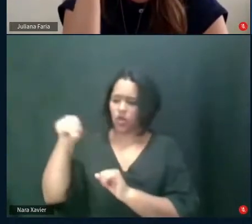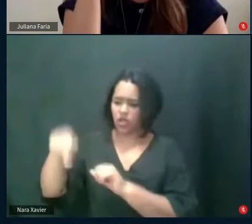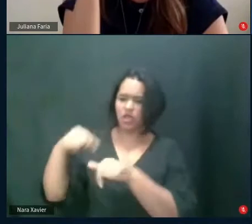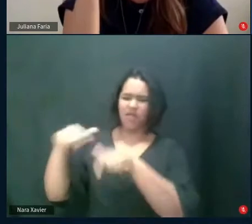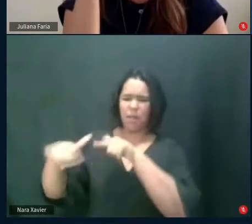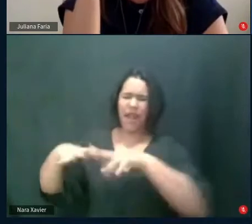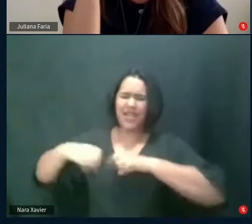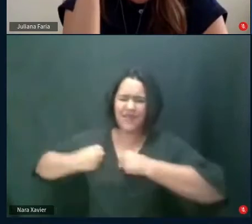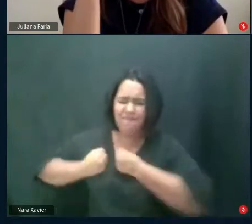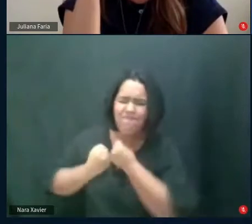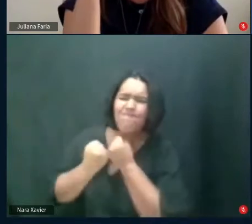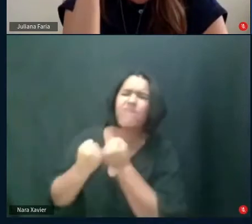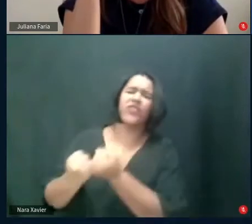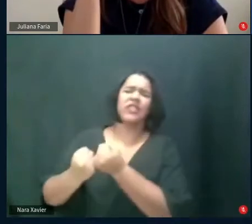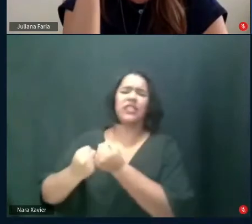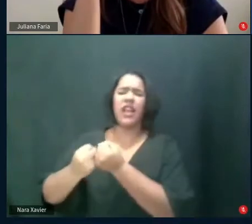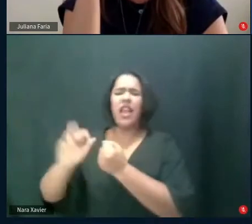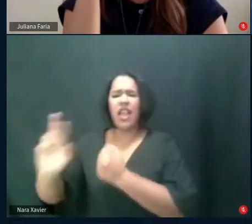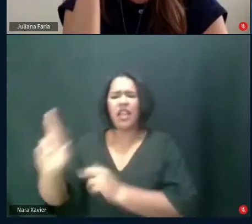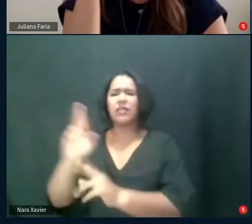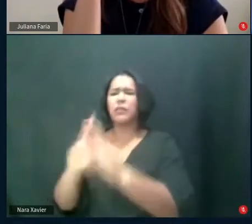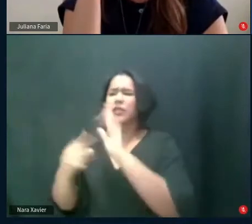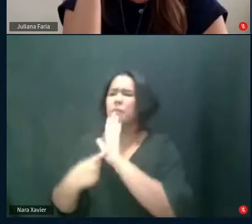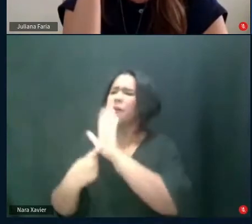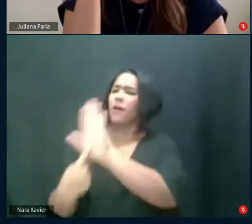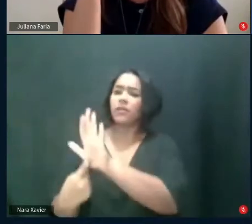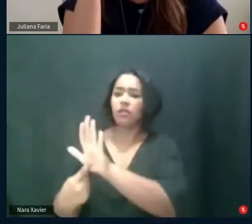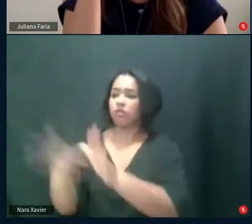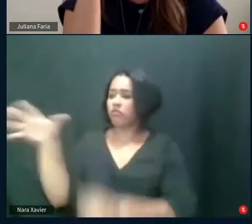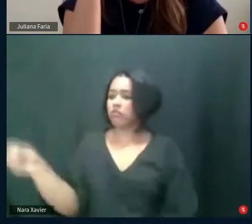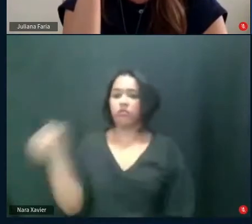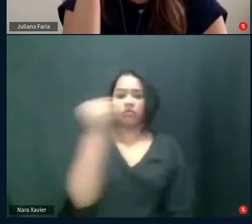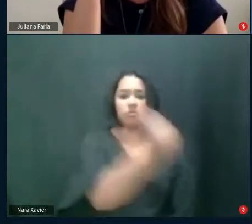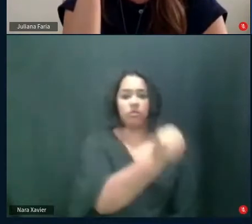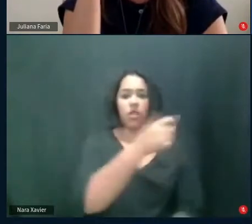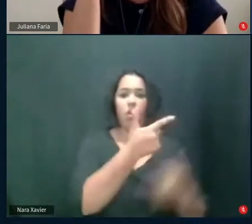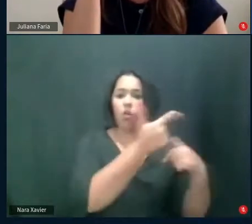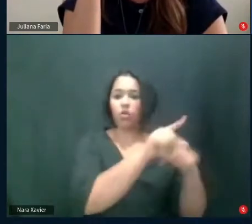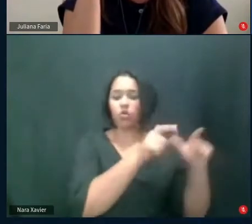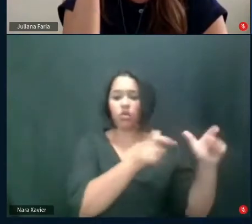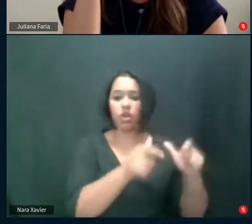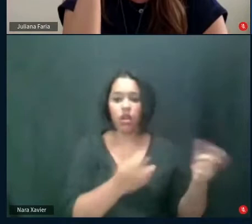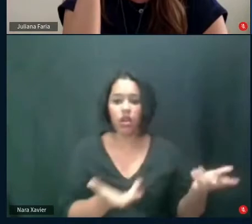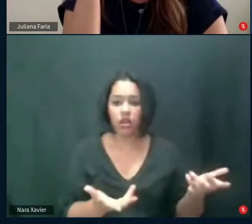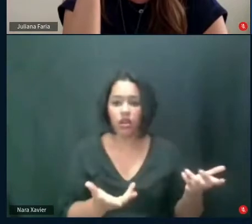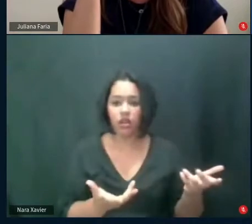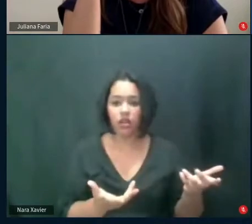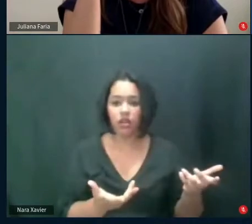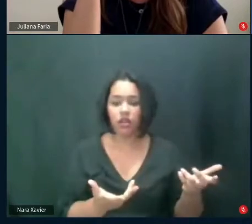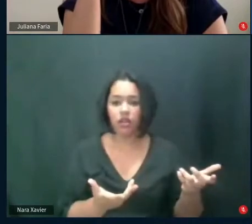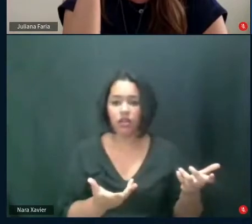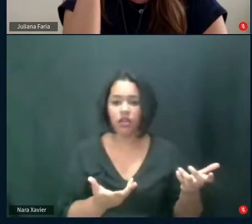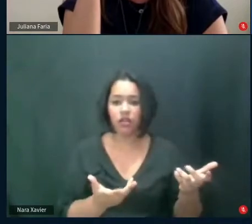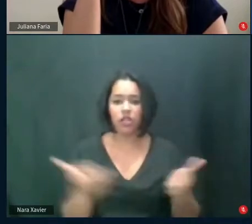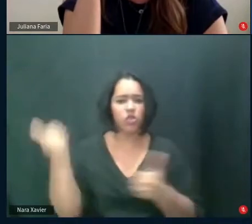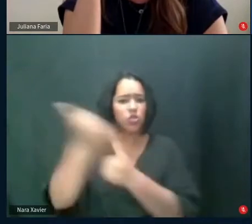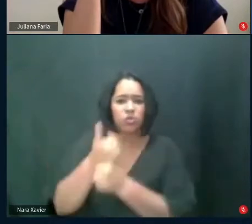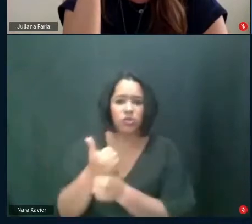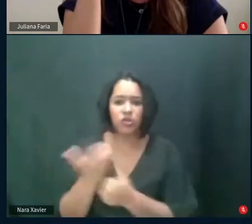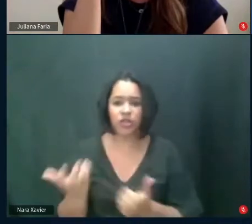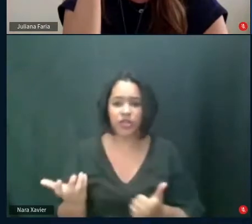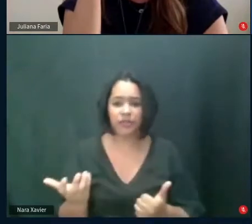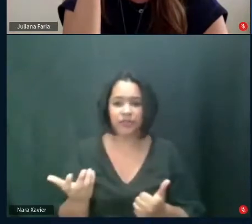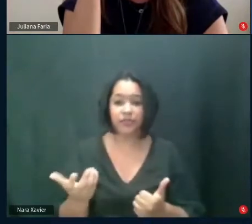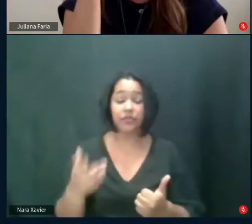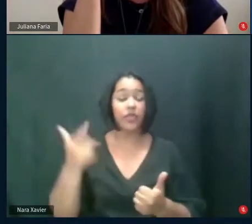sangue, fazendo bom, os resultados estão aparecendo, pegam aquele profissional e levam para outro lugar. E coloca um outro. Ontem eu tive a notícia